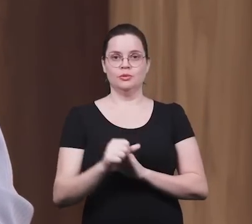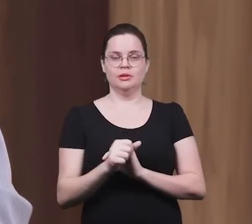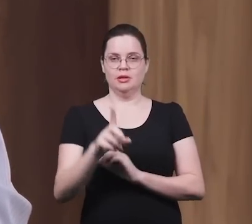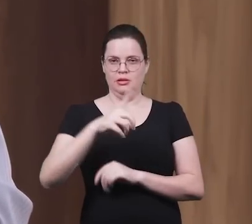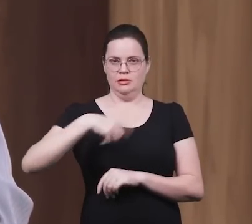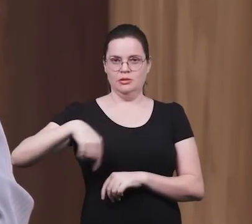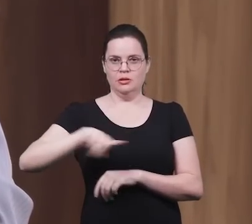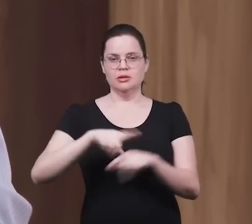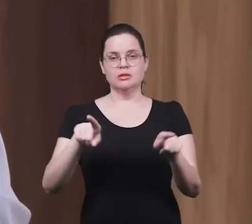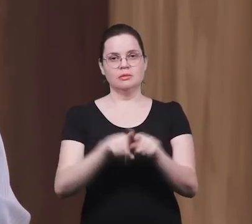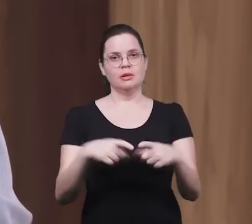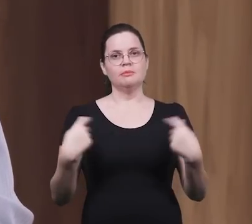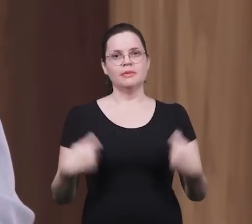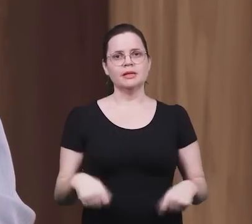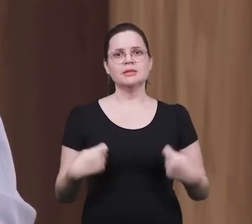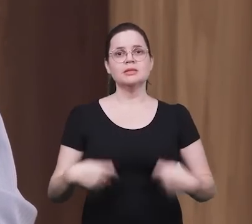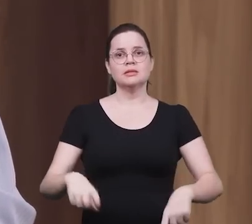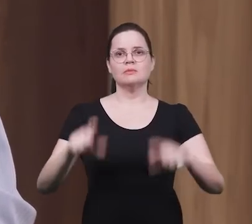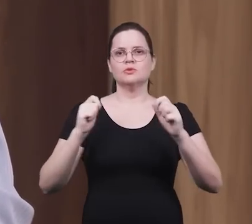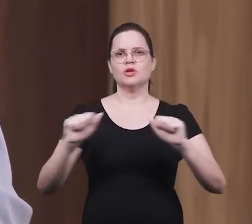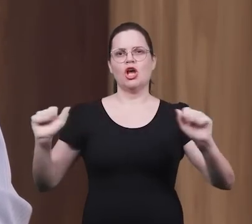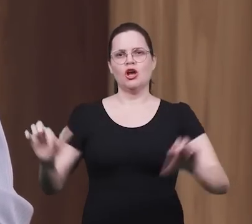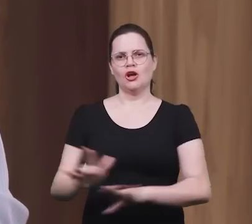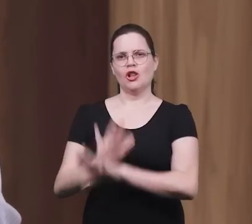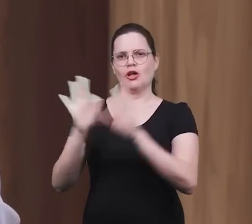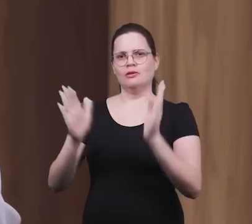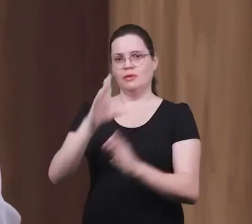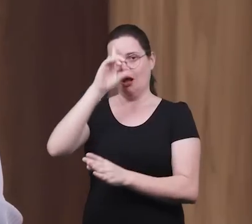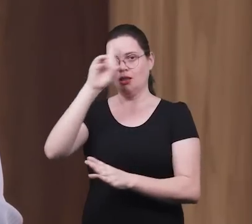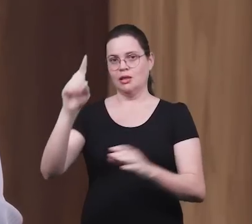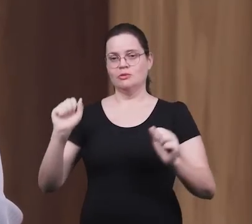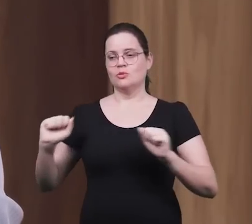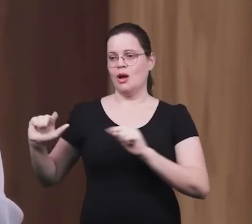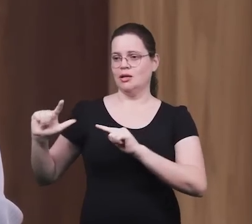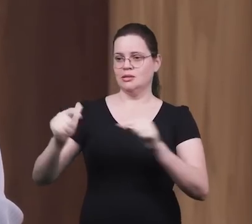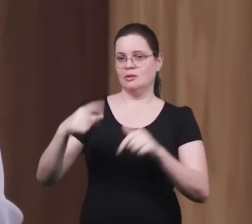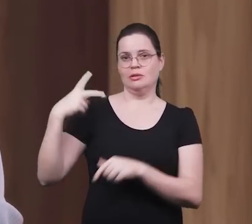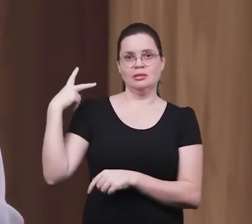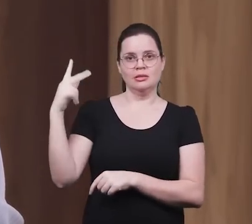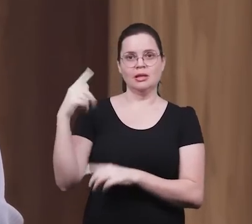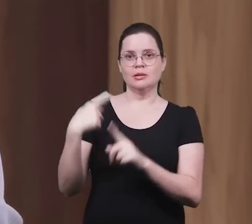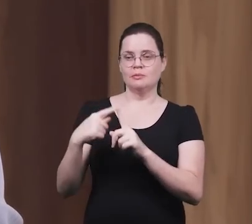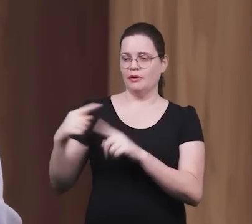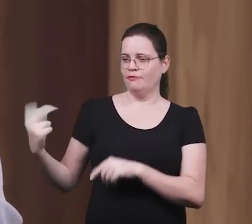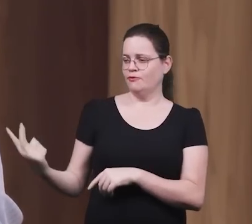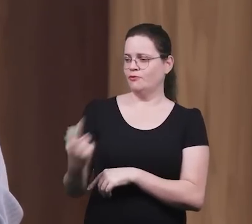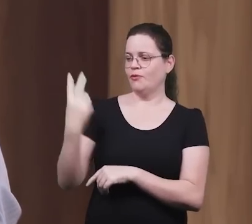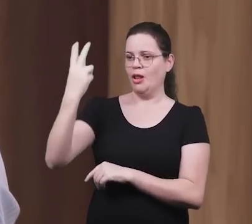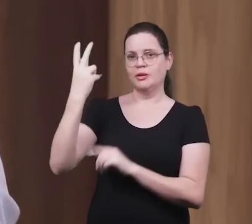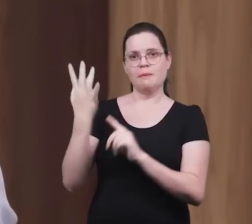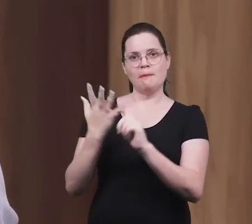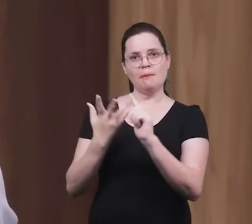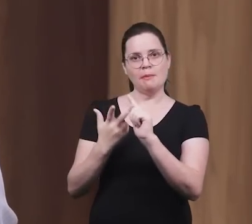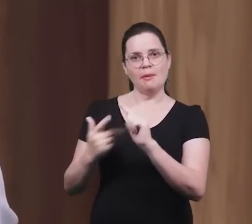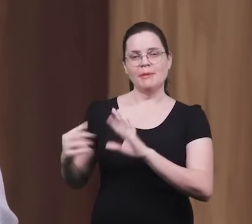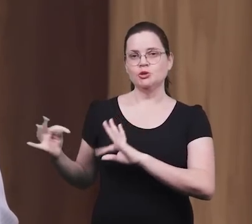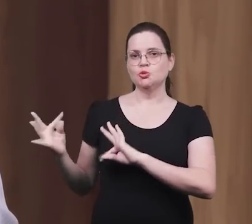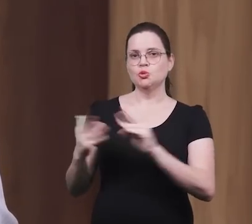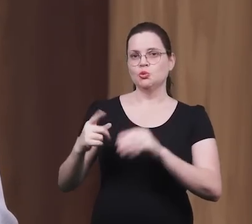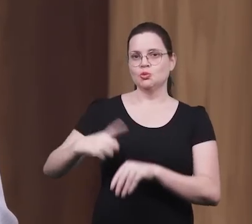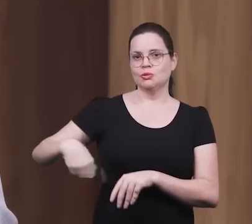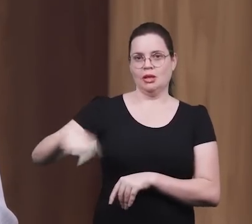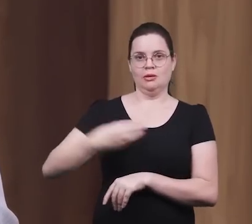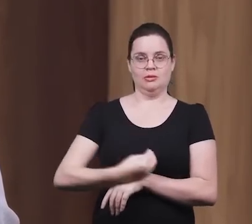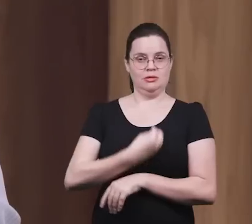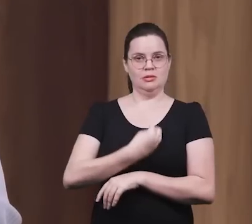que nós também temos que celebrar o agir de Deus, porque quando nós valorizamos todos os feitos do Senhor